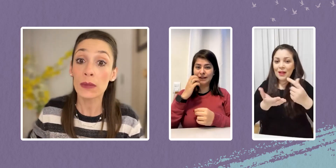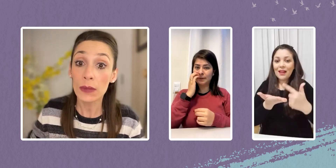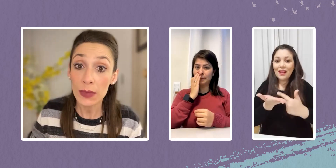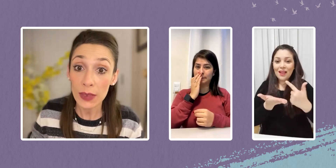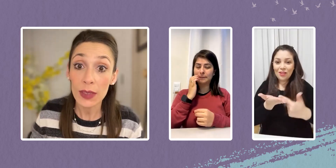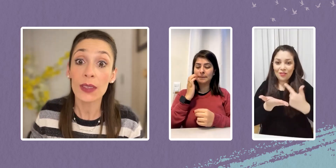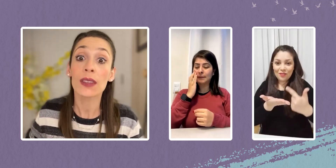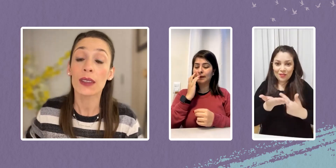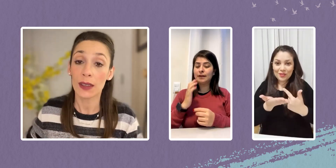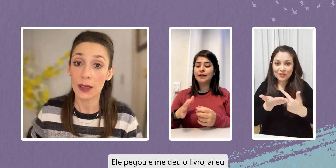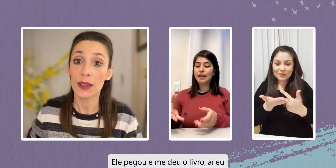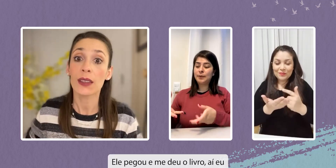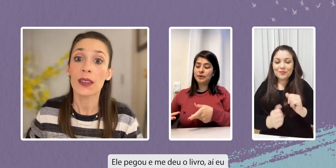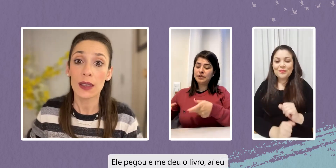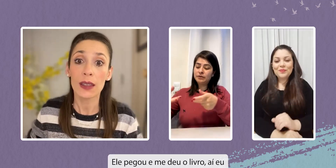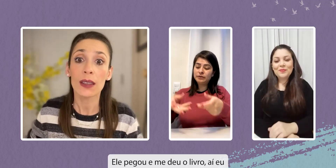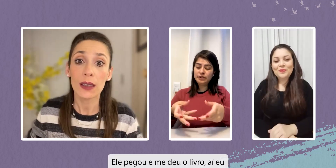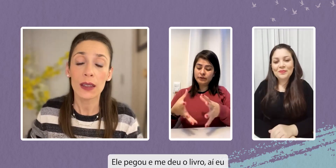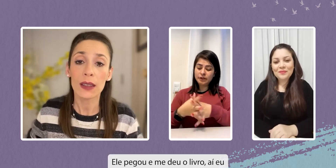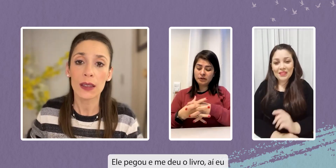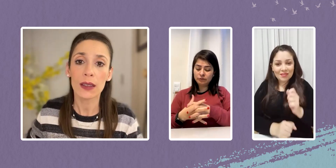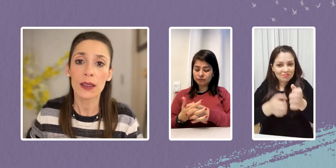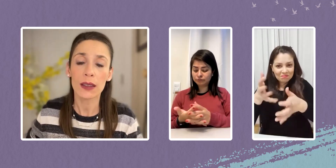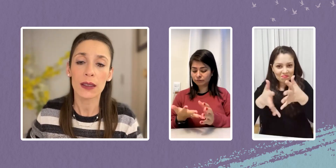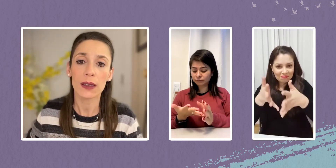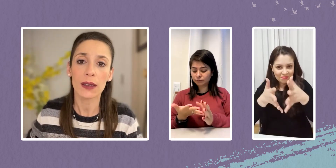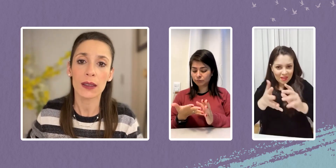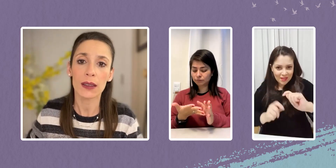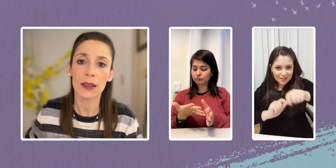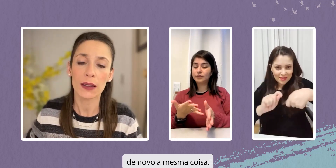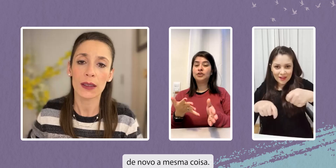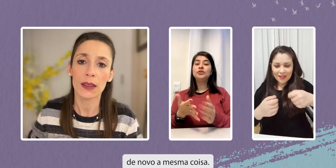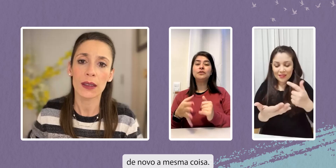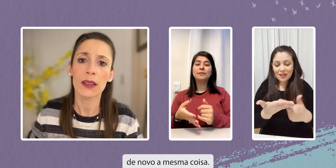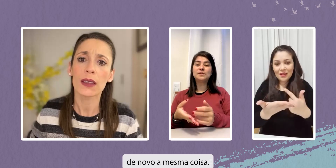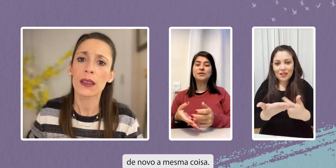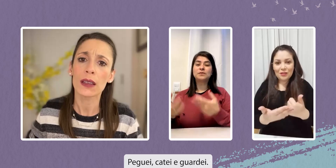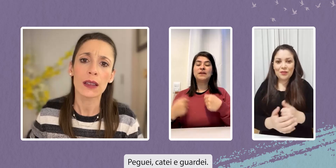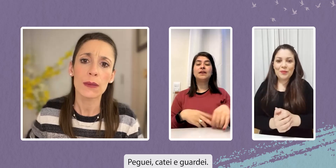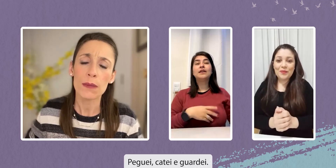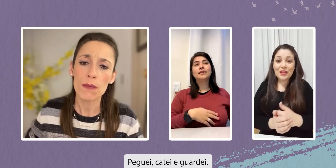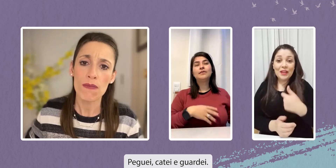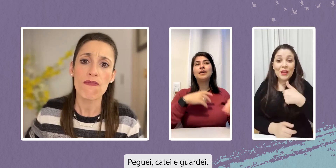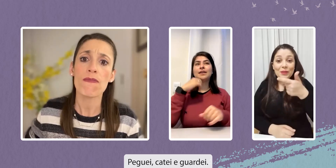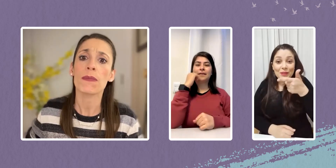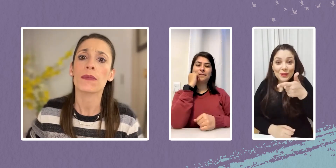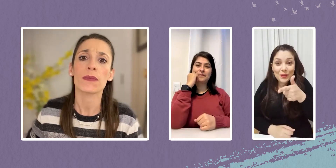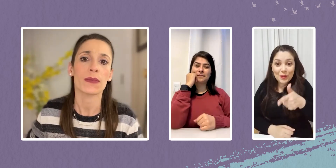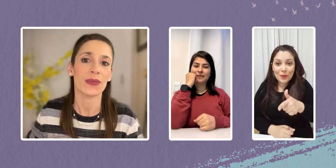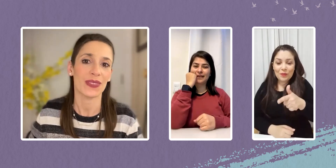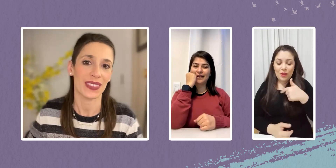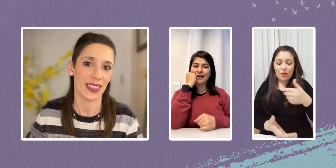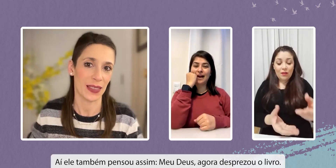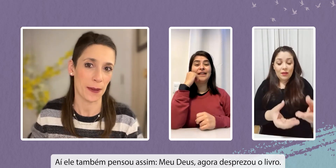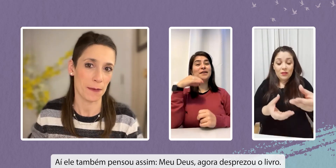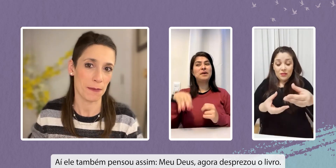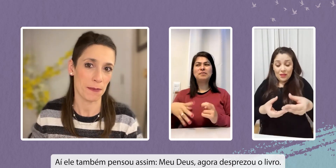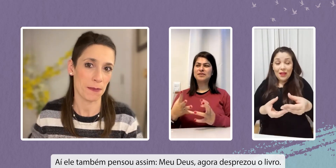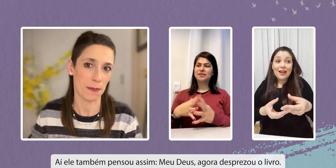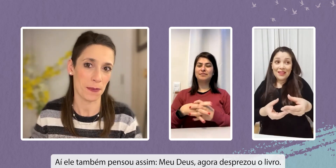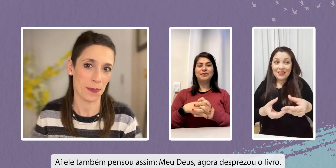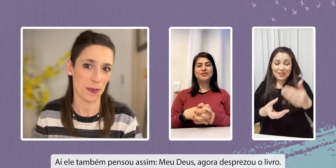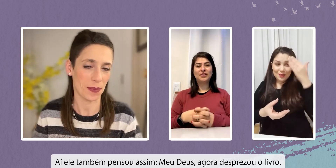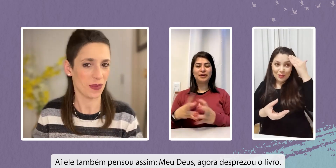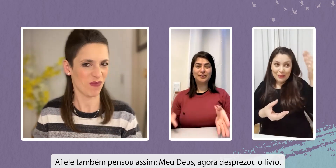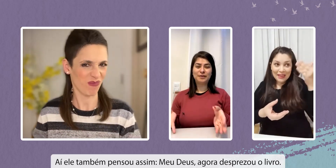Uhum. Ele pegou e me deu o livro, aí eu, de novo, a mesma coisa, peguei, catei e guardei. Aí ele também